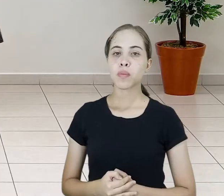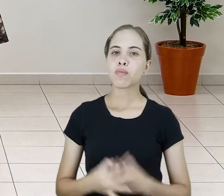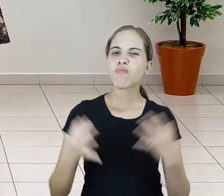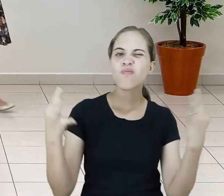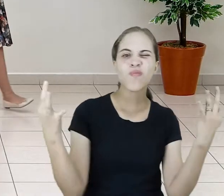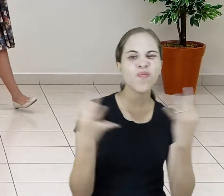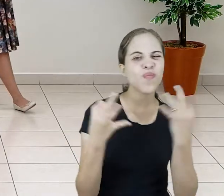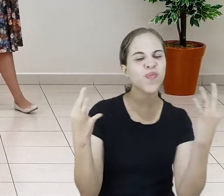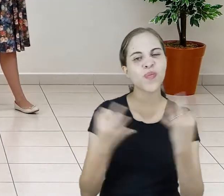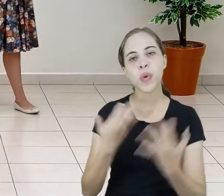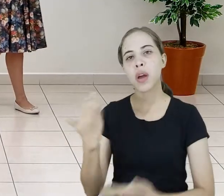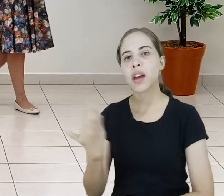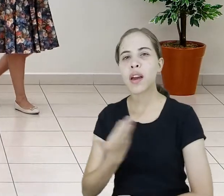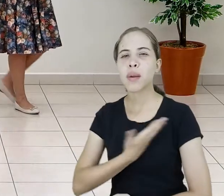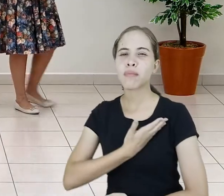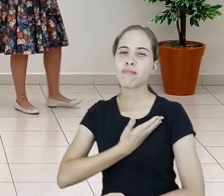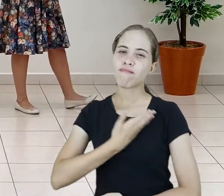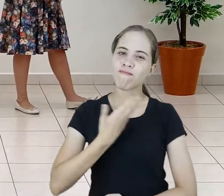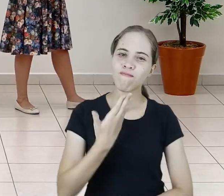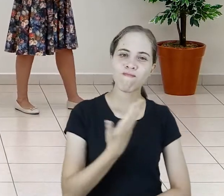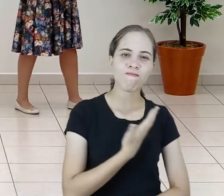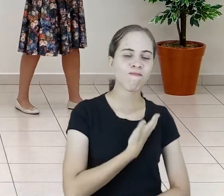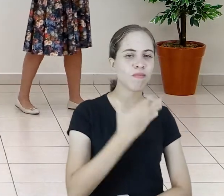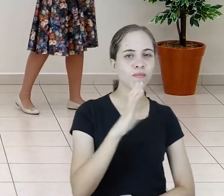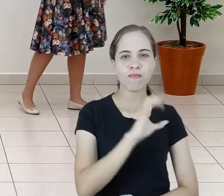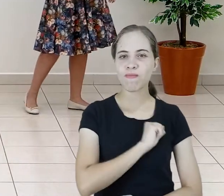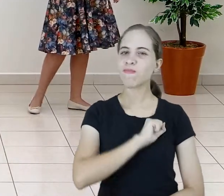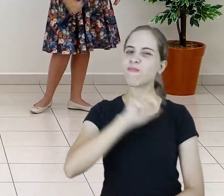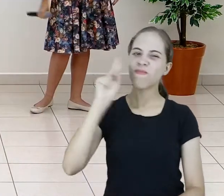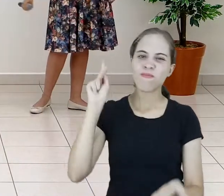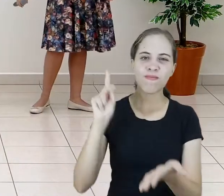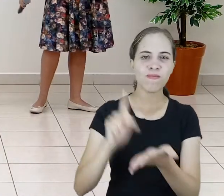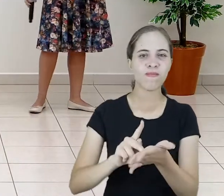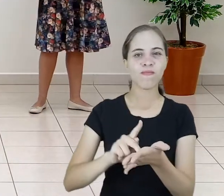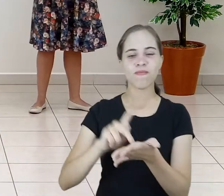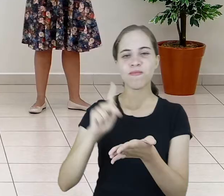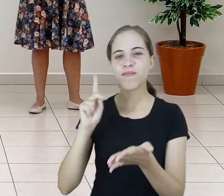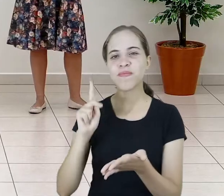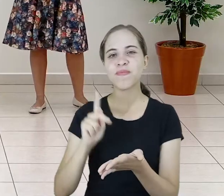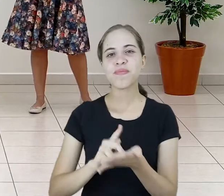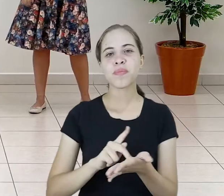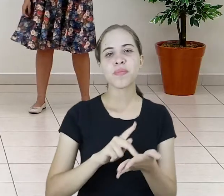Perfeito amigo, amor real,